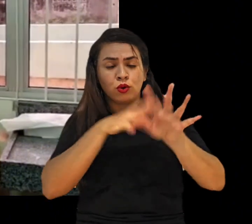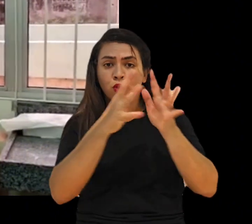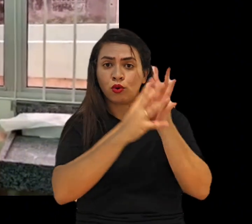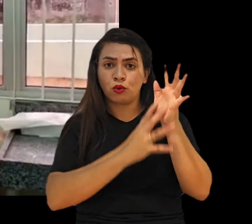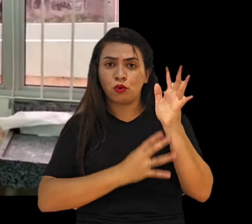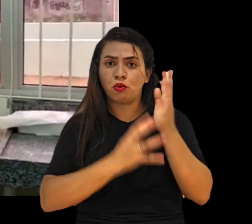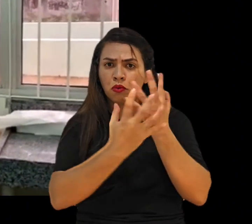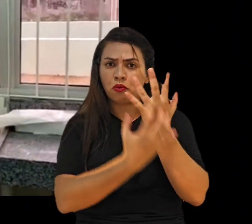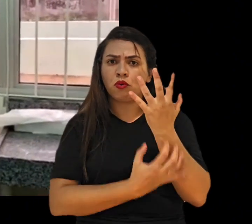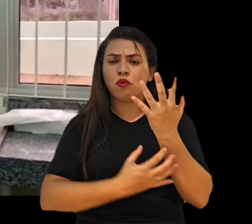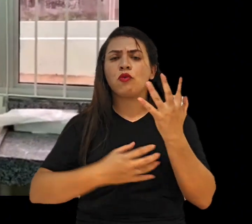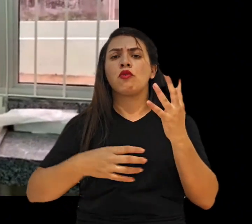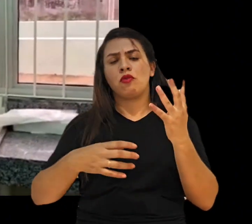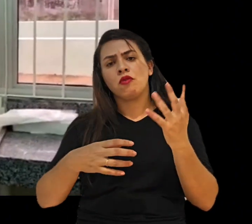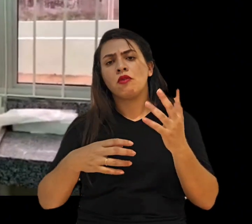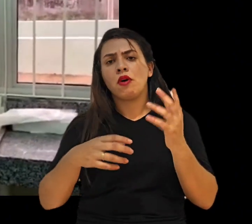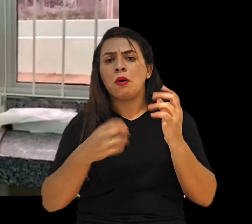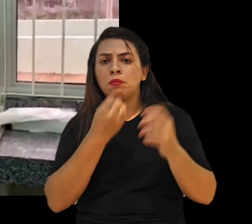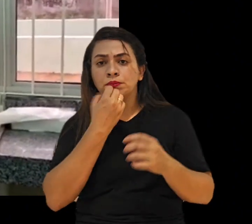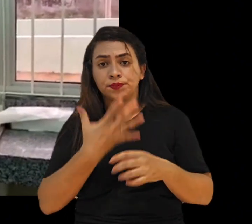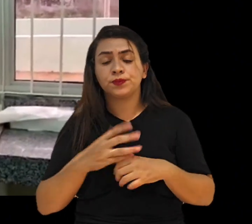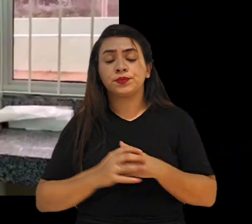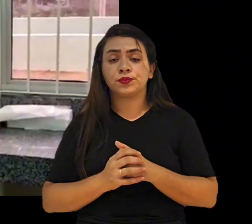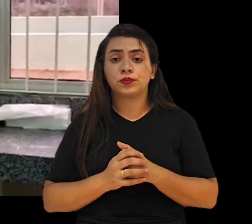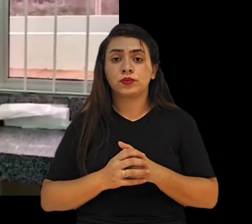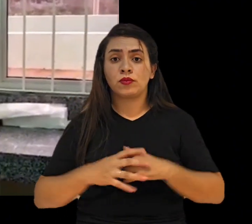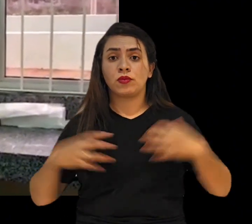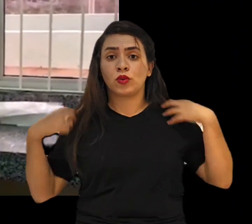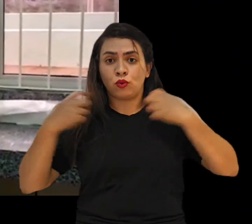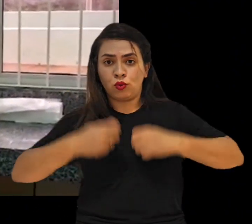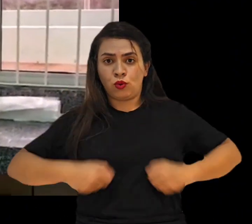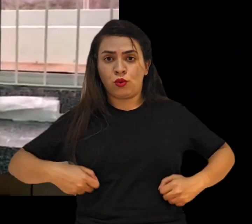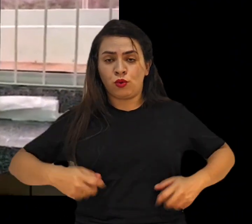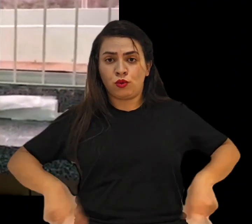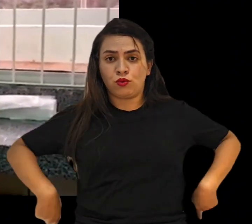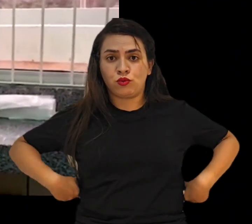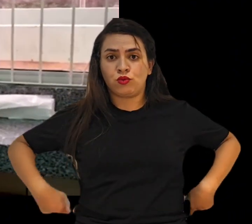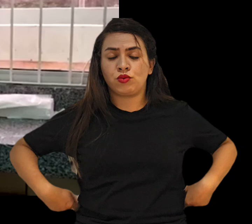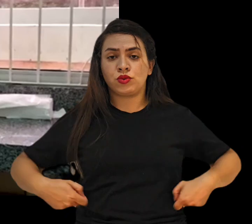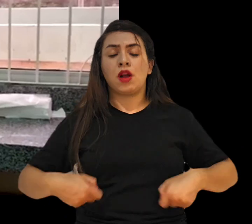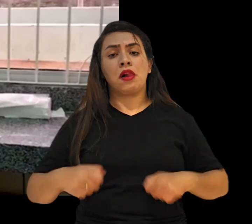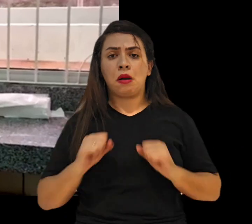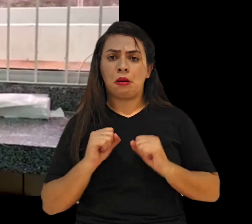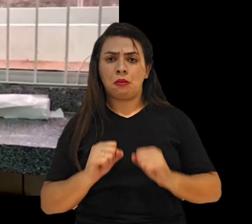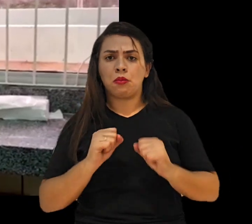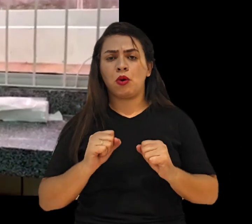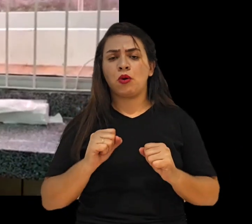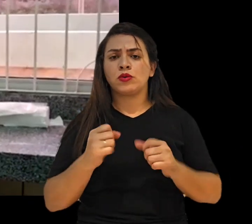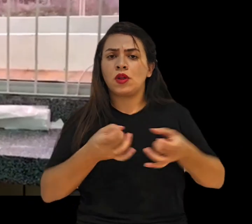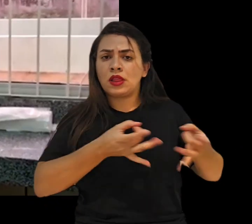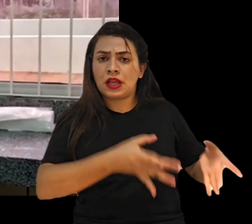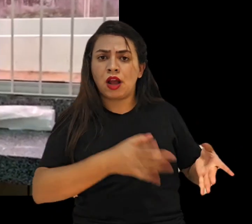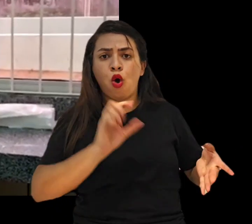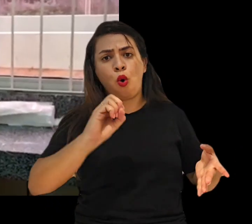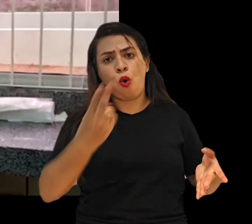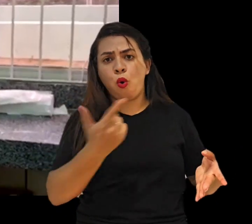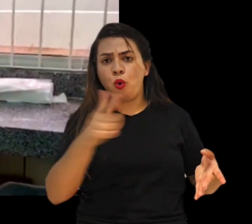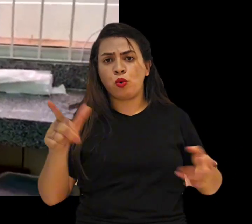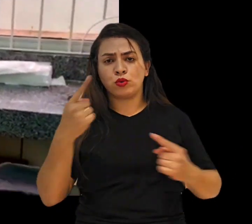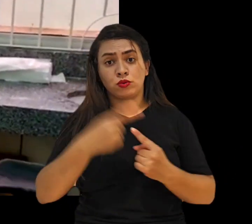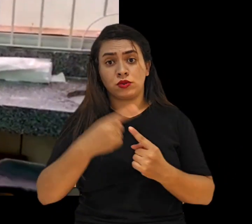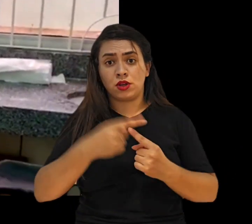reutilizado, tá? Mas a gente usa descartável. E a roupa com calçado fechado, porque se acontecer um acidente e a agulha cair no meu